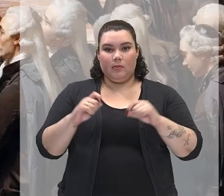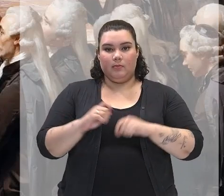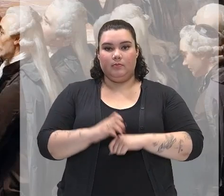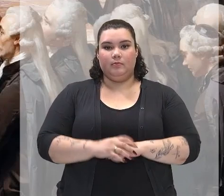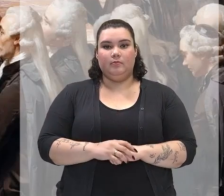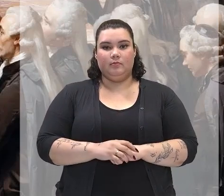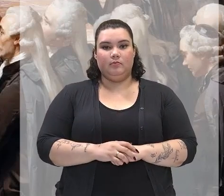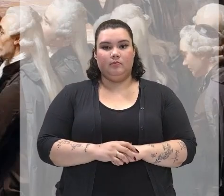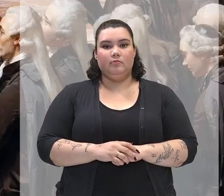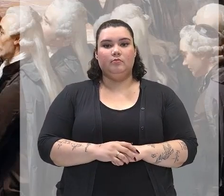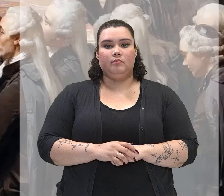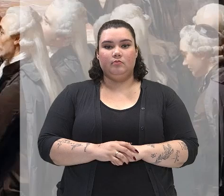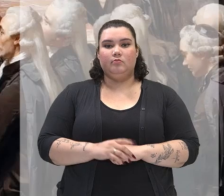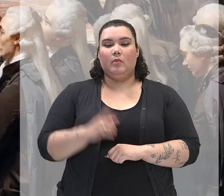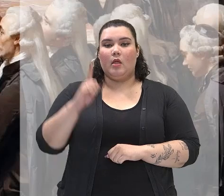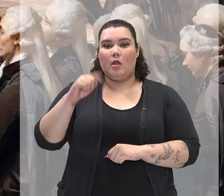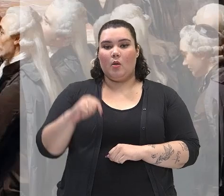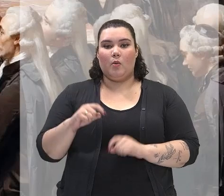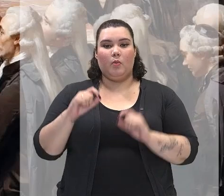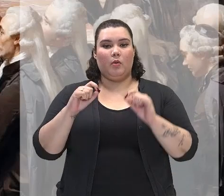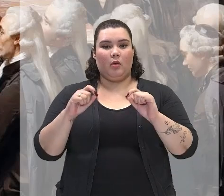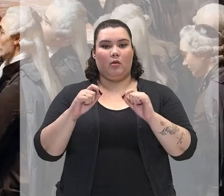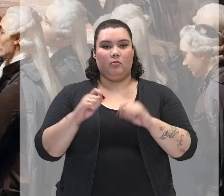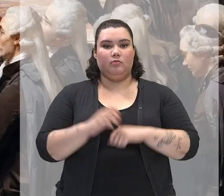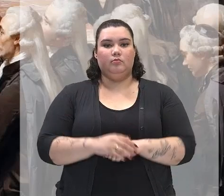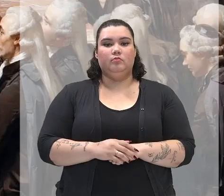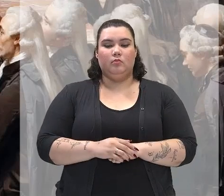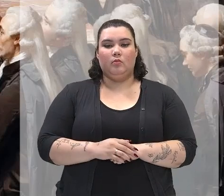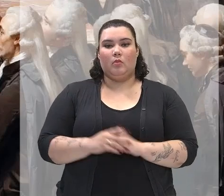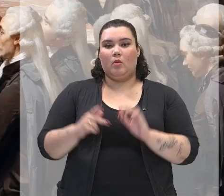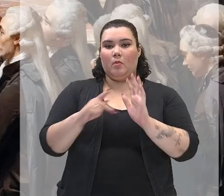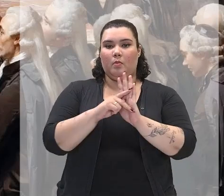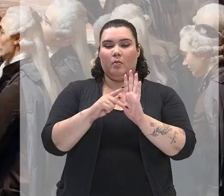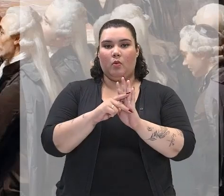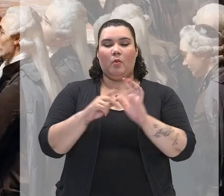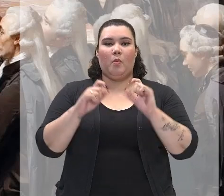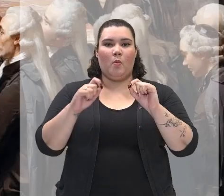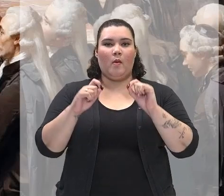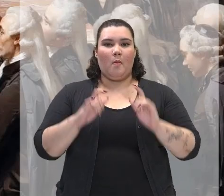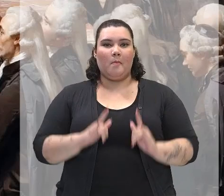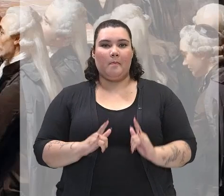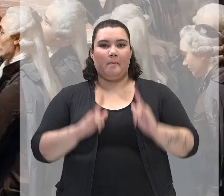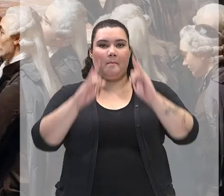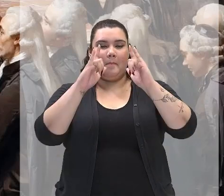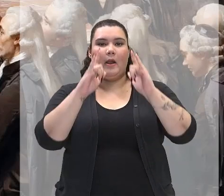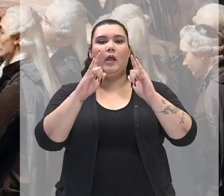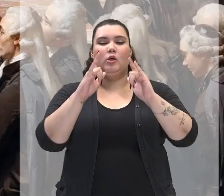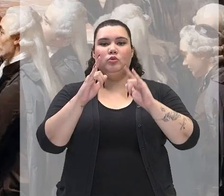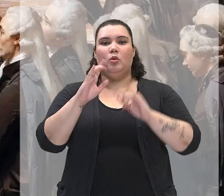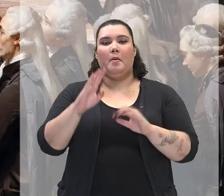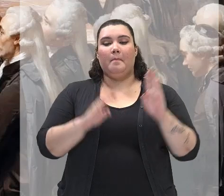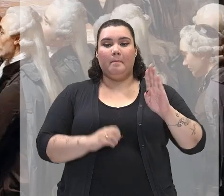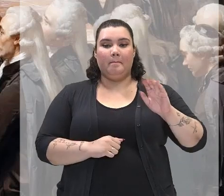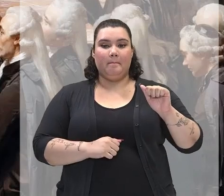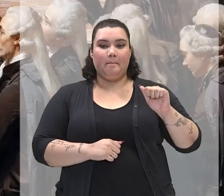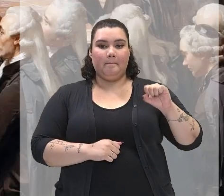ser justamente o processo da tomada da Bastilha, que vai acontecer em 14 de julho